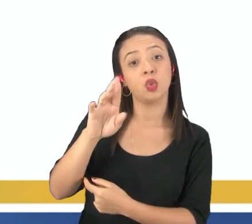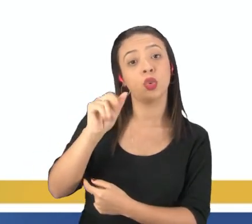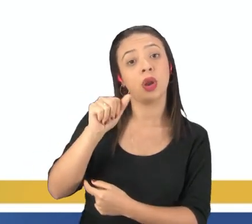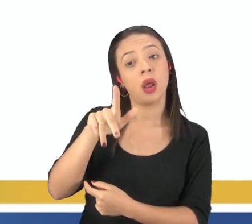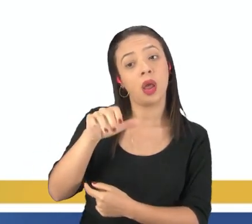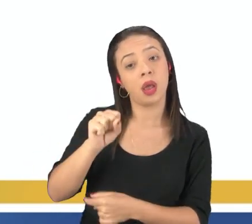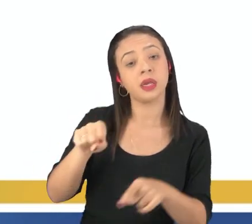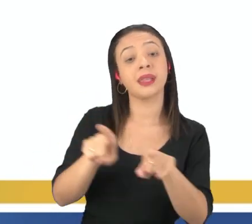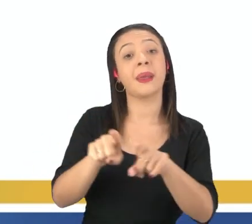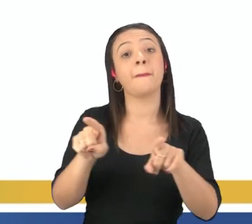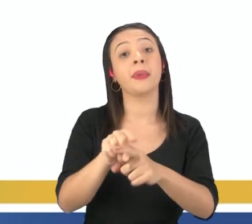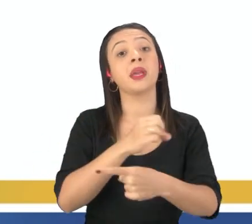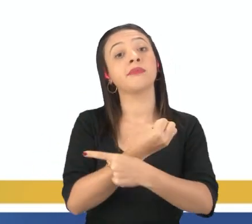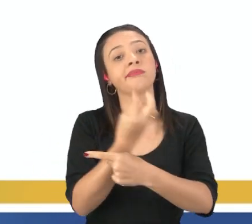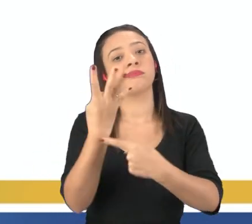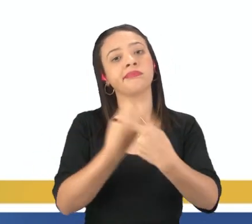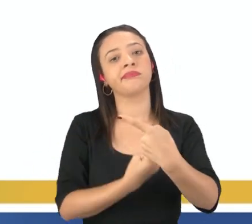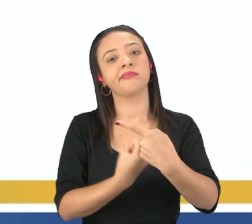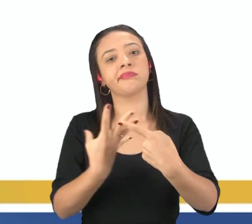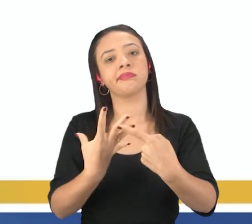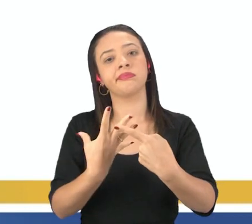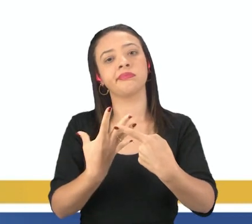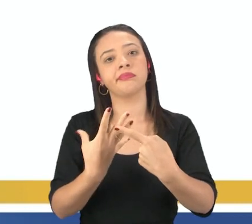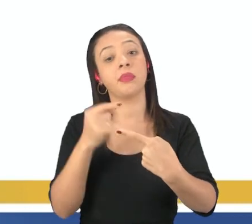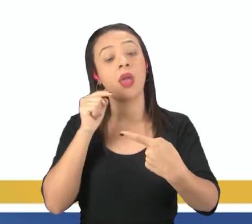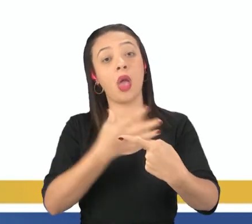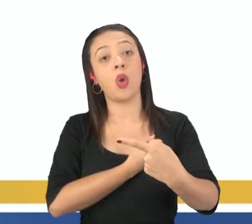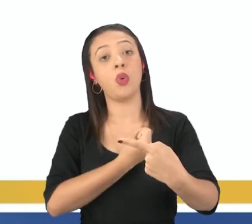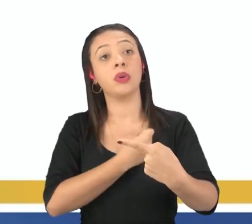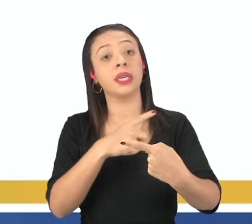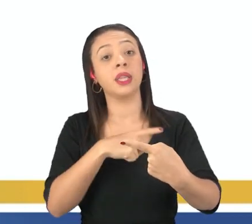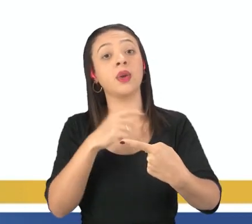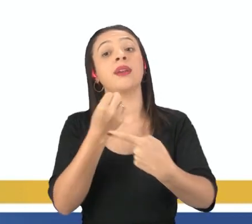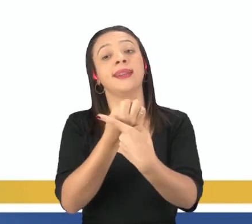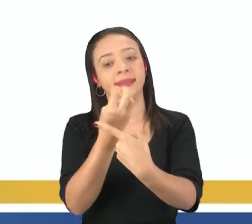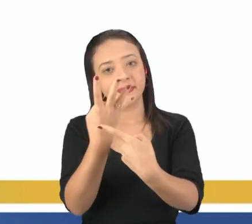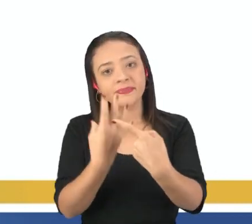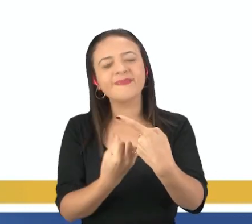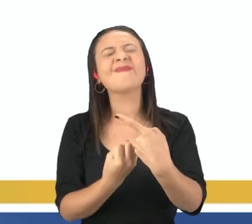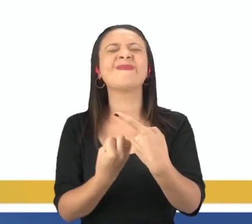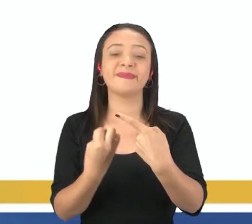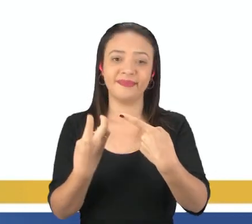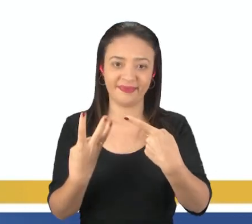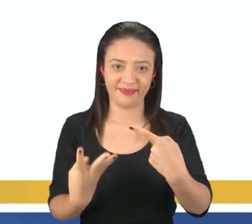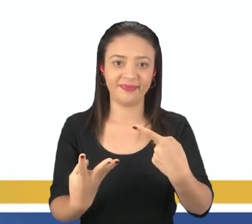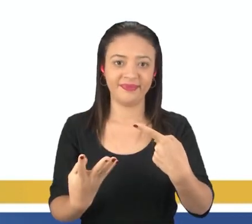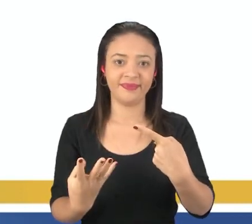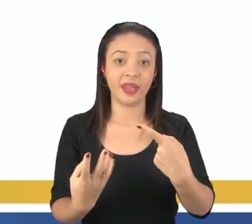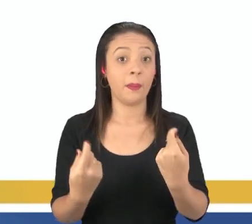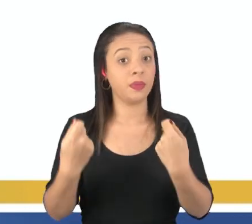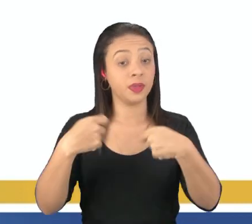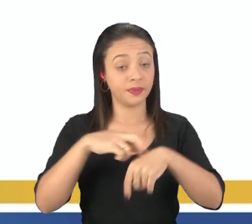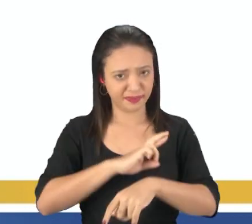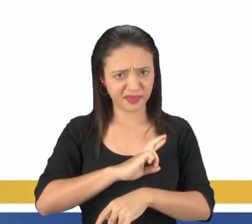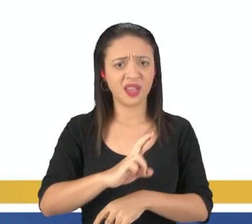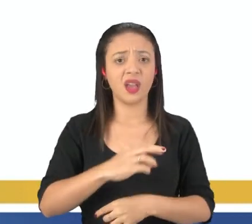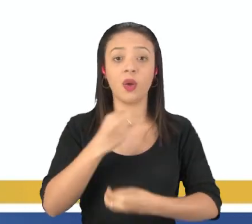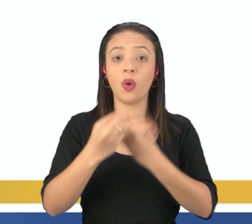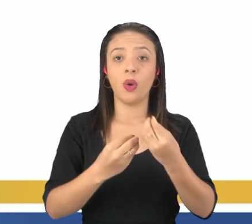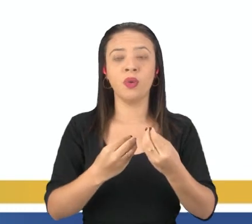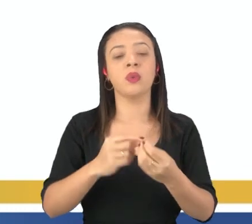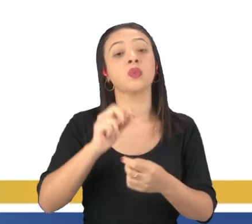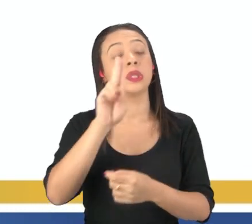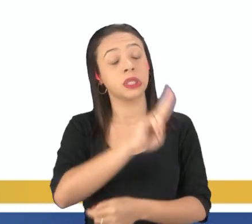racionais os números racionais são os números que são fracionários né ou de forma de se eu posso apresentar de forma